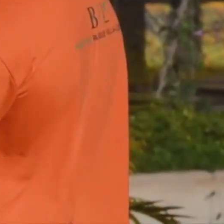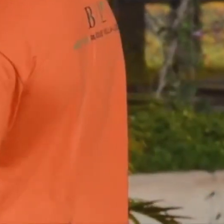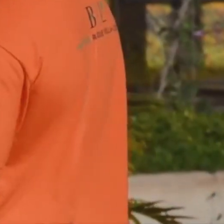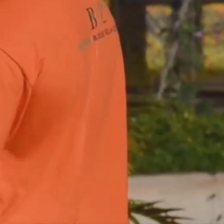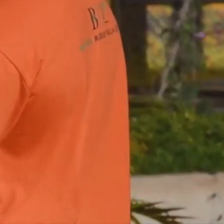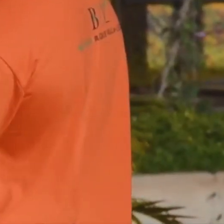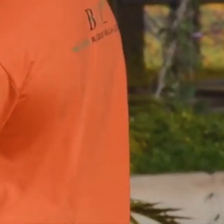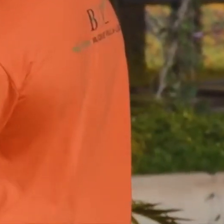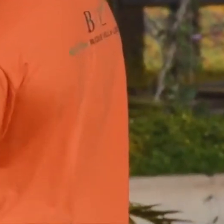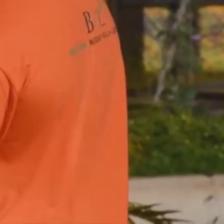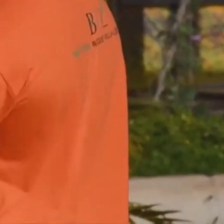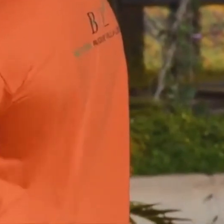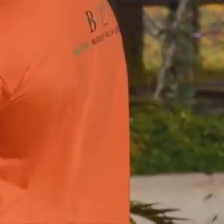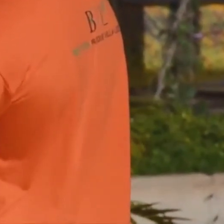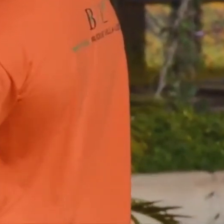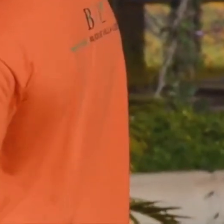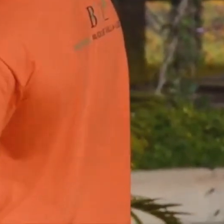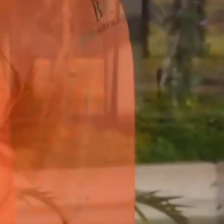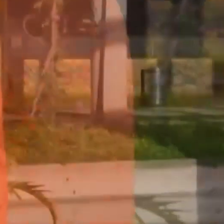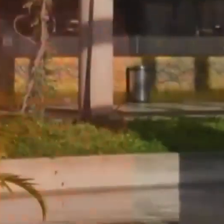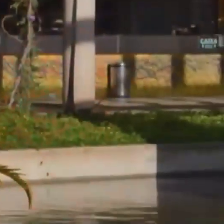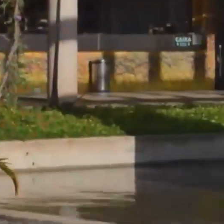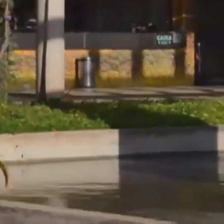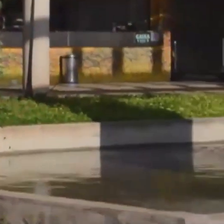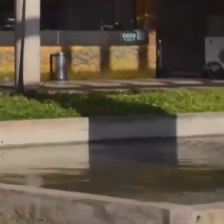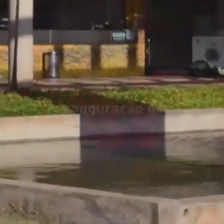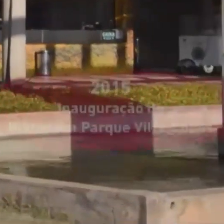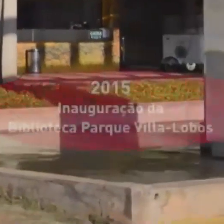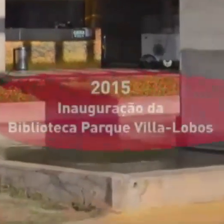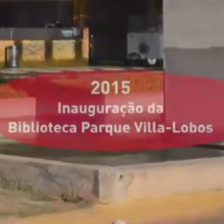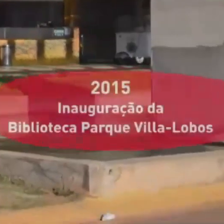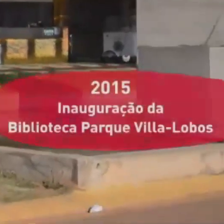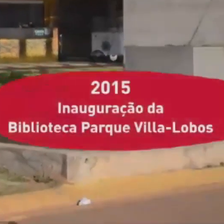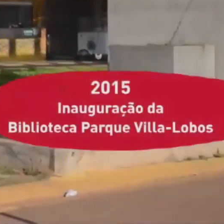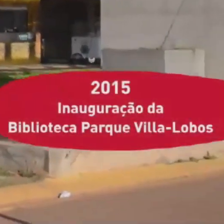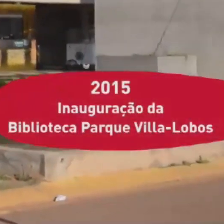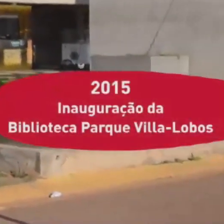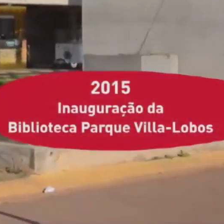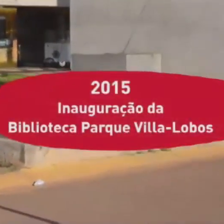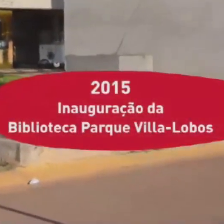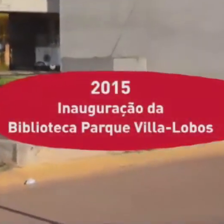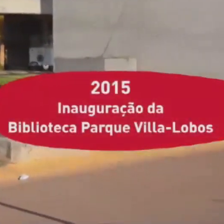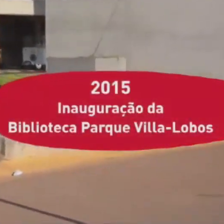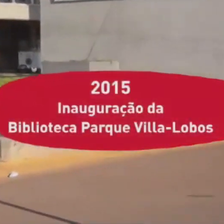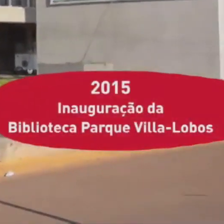A BVL surgiu numa área que durante muito tempo foi um grande depósito de lixo.